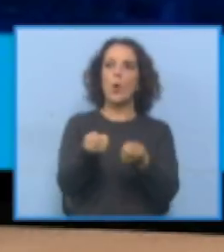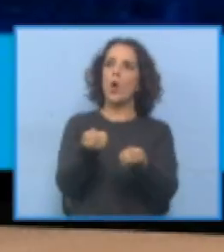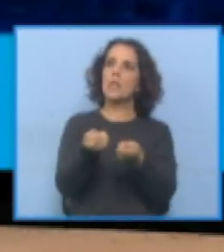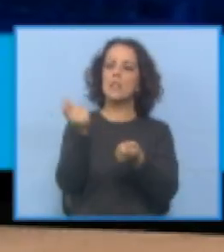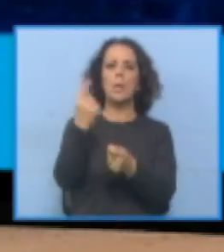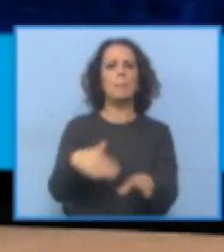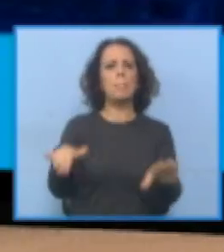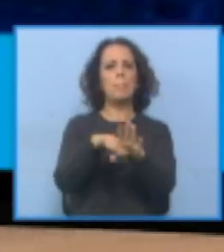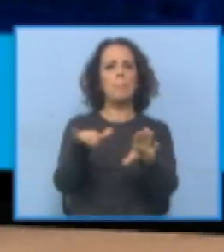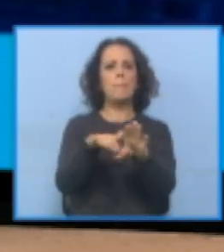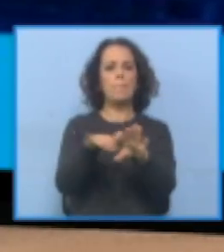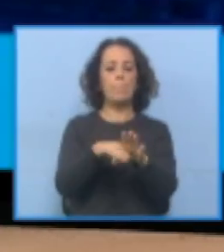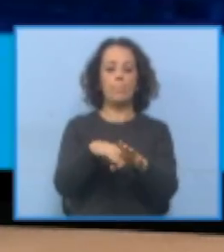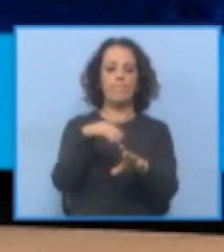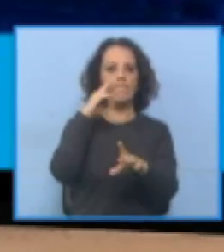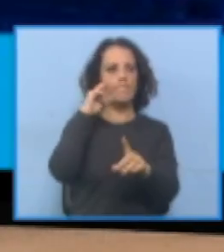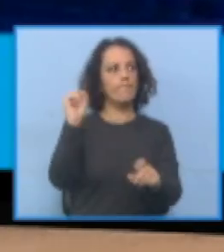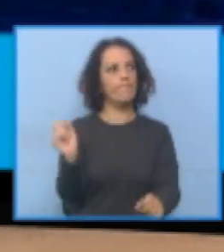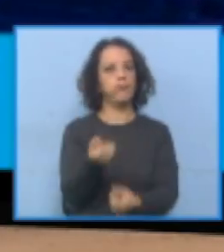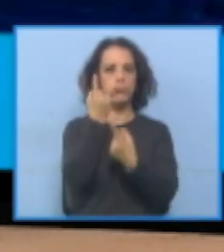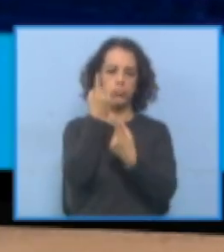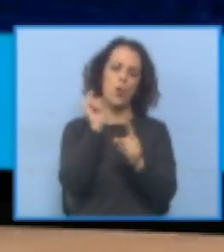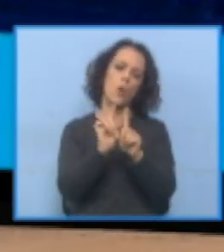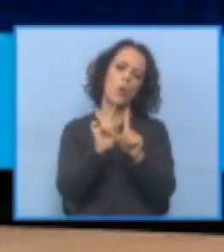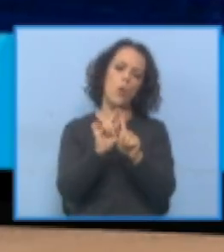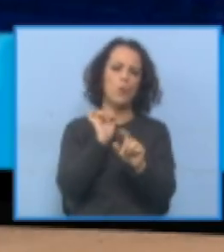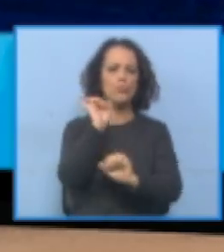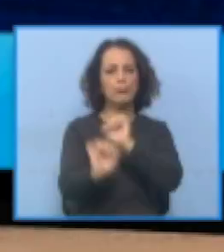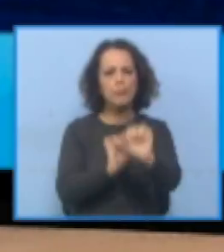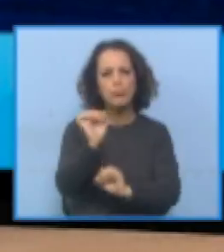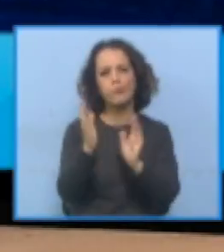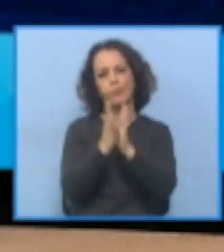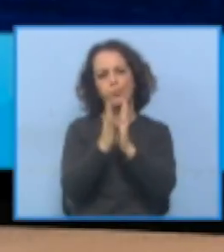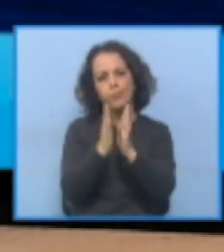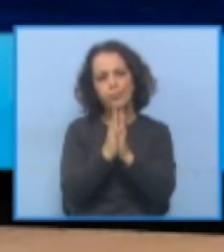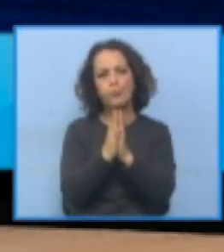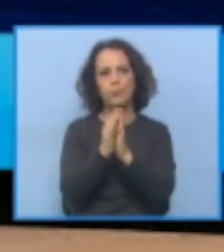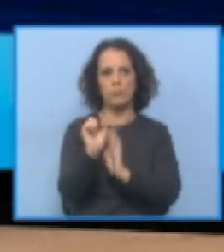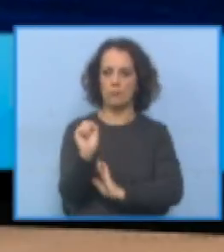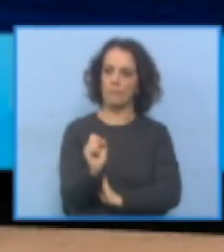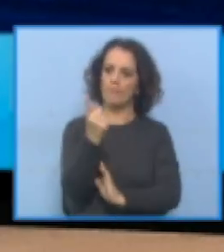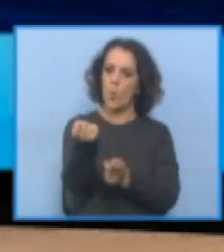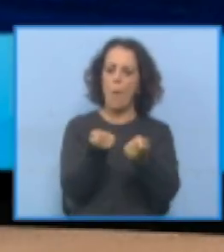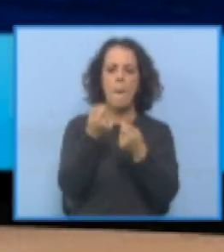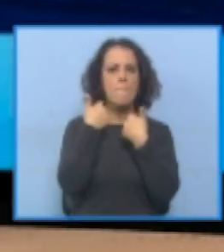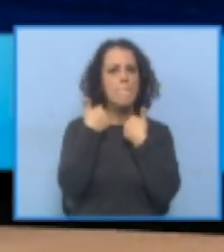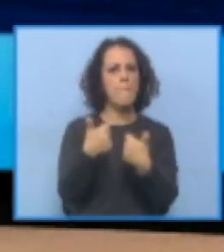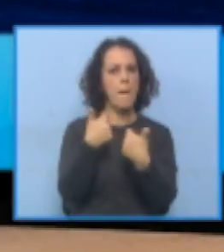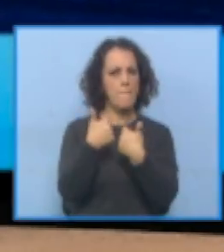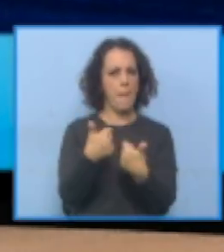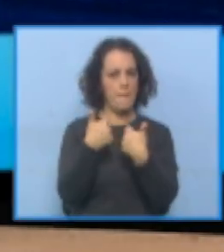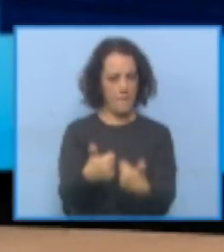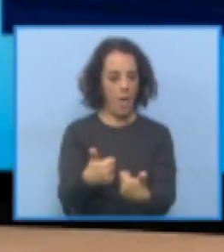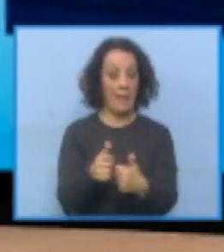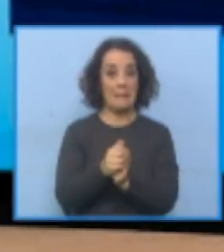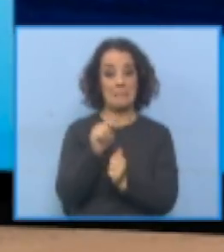ter participado dentro destas questões pastorais e da Igreja, e que mostrou